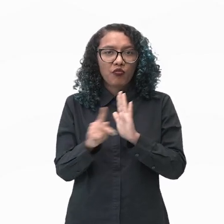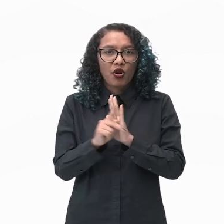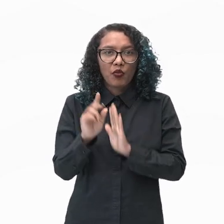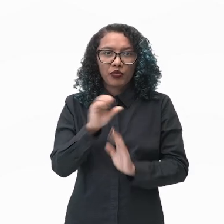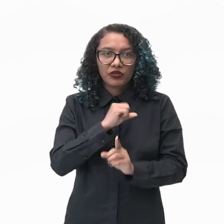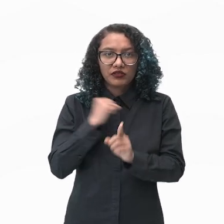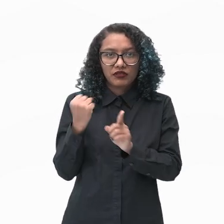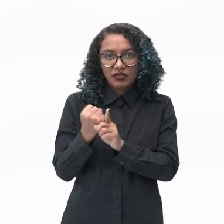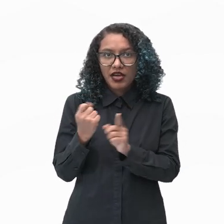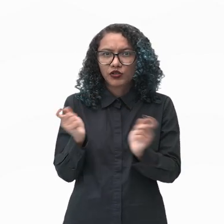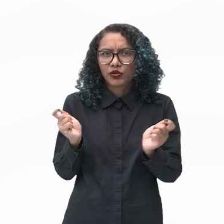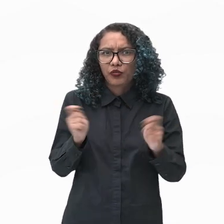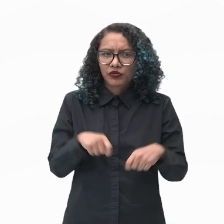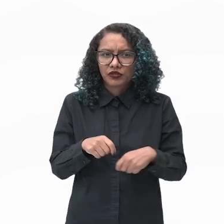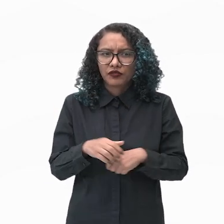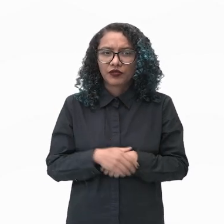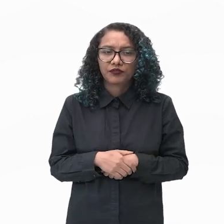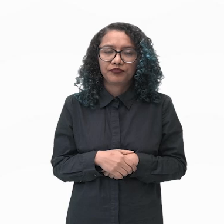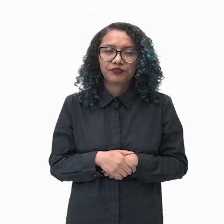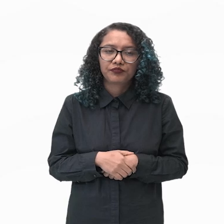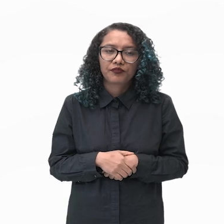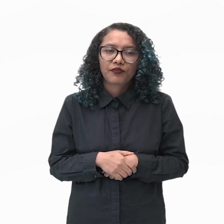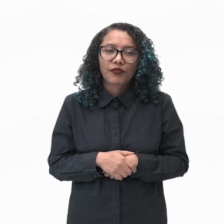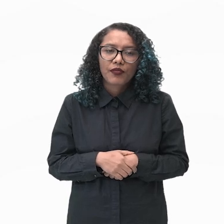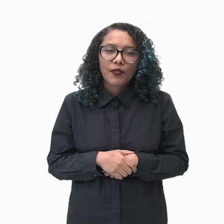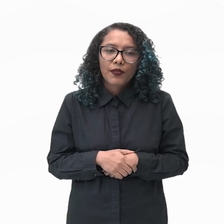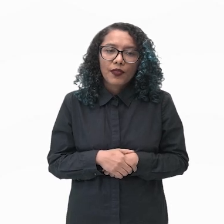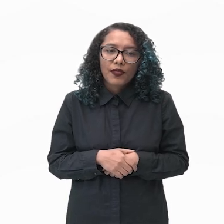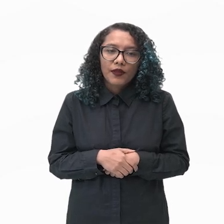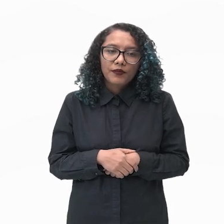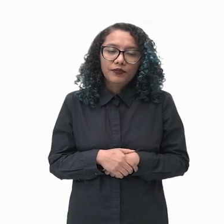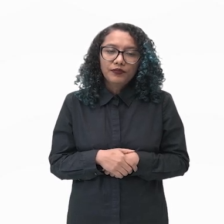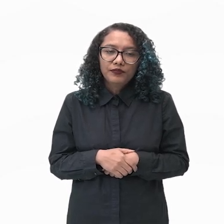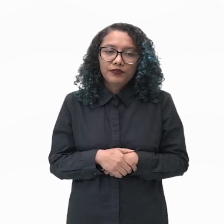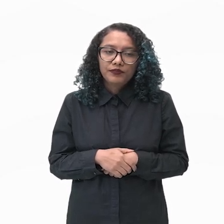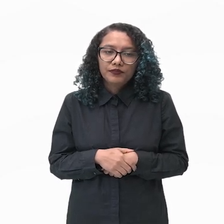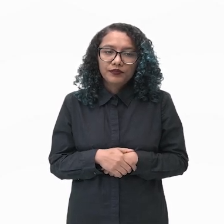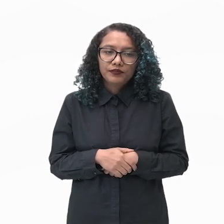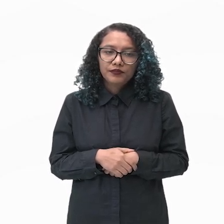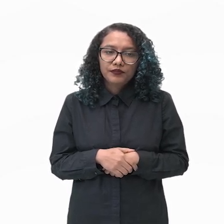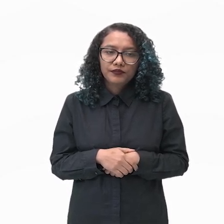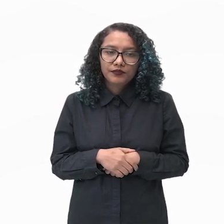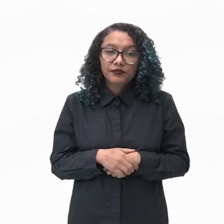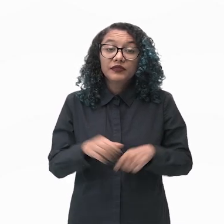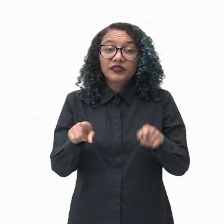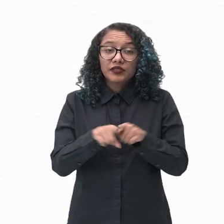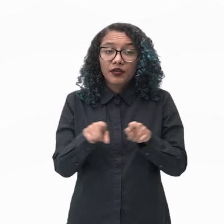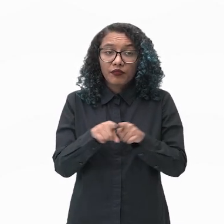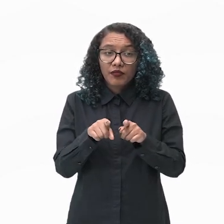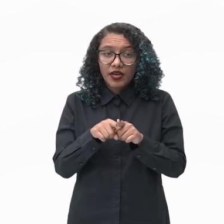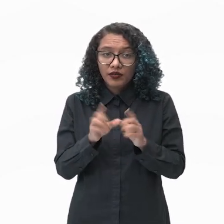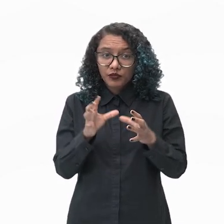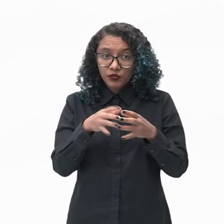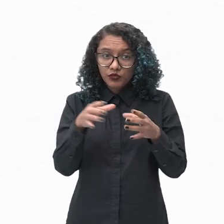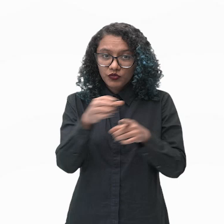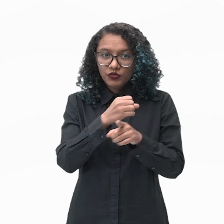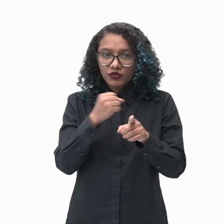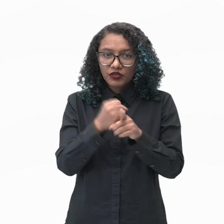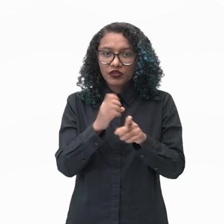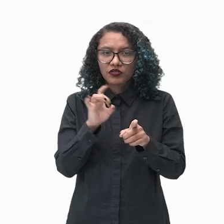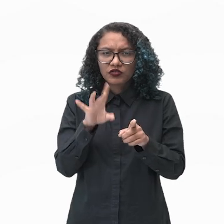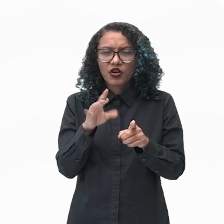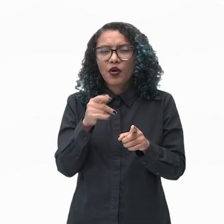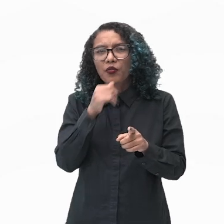Embora essa seja uma realidade predominante, tá? A gente também não pode entender o movimento social somente como um movimento